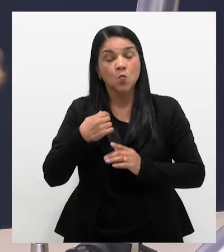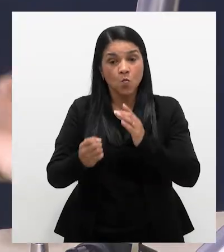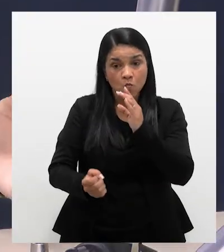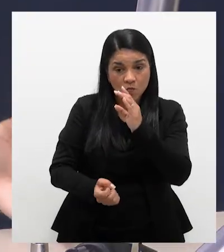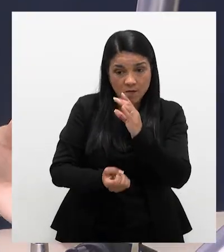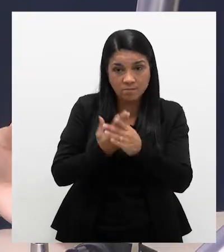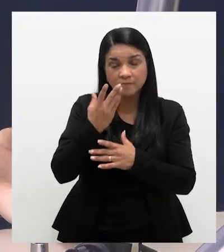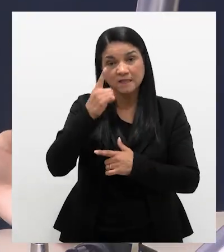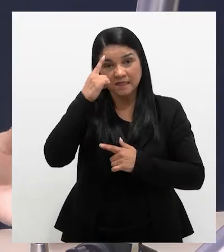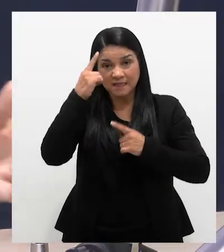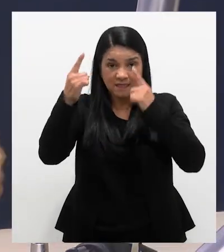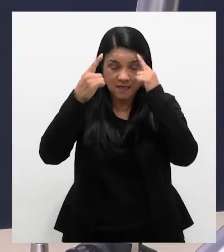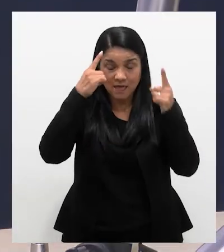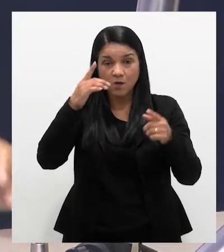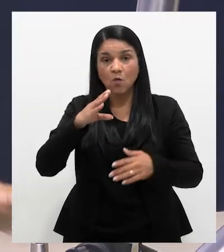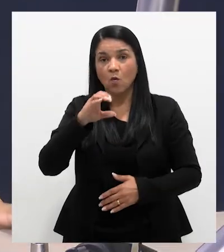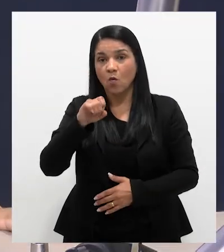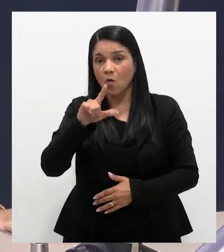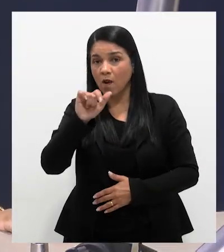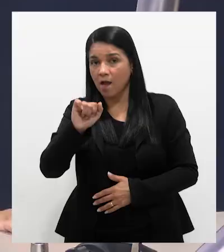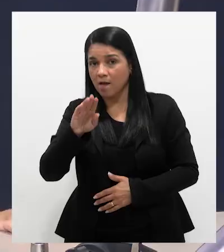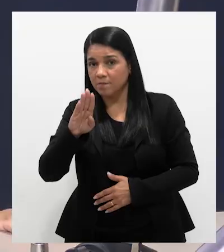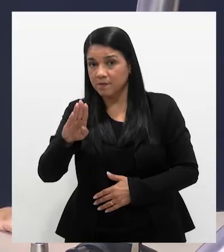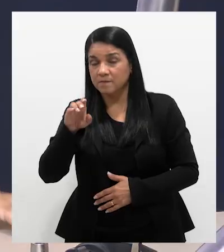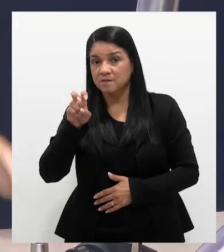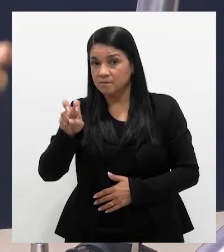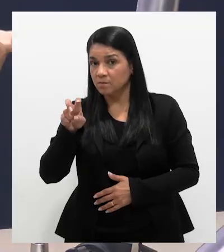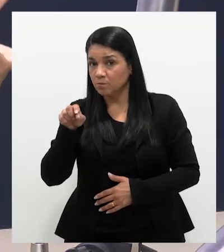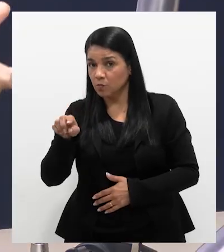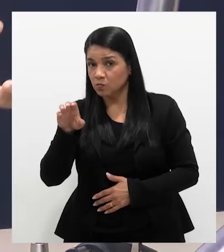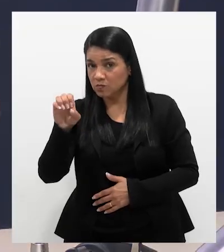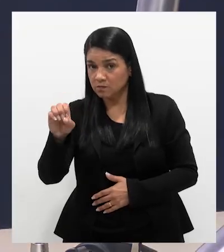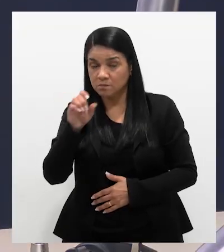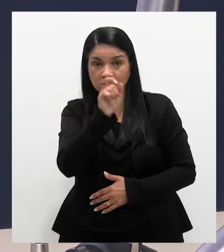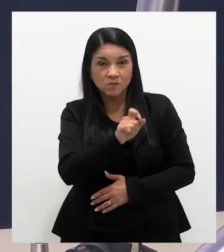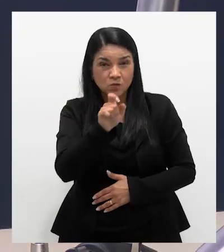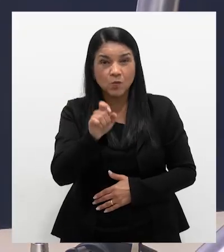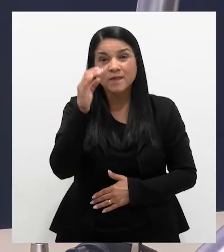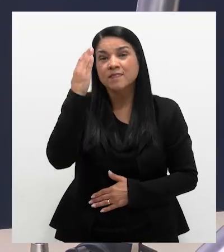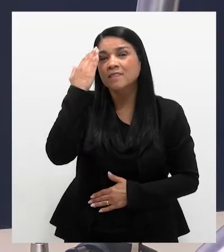criei o Colab 5.0 para as pessoas entenderem que